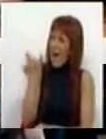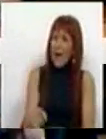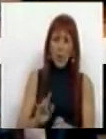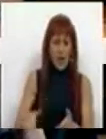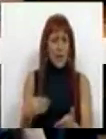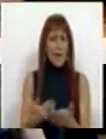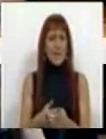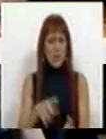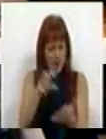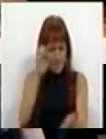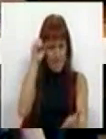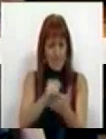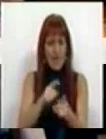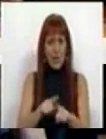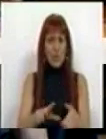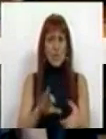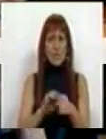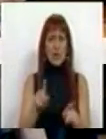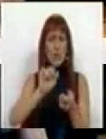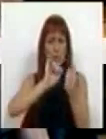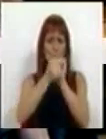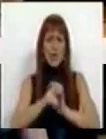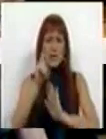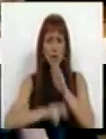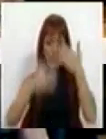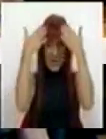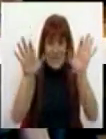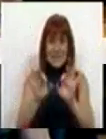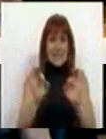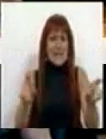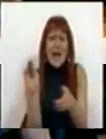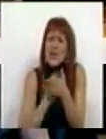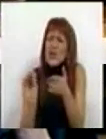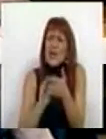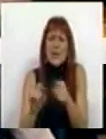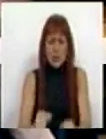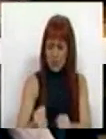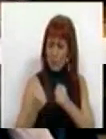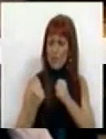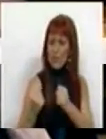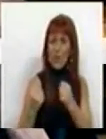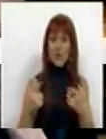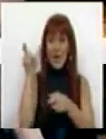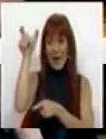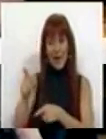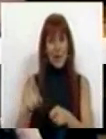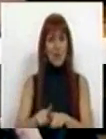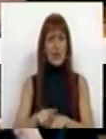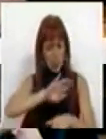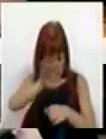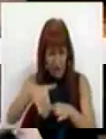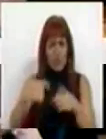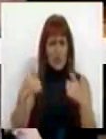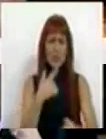deixar uma marca não muda sob o regime democrático com uma escrita tão forte e ela esteve